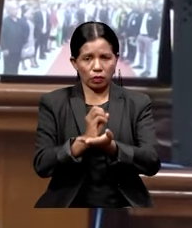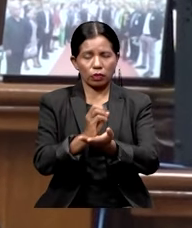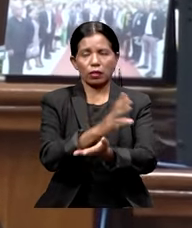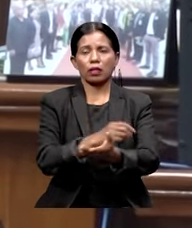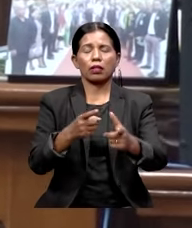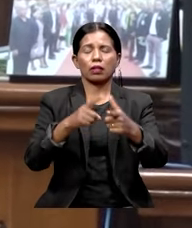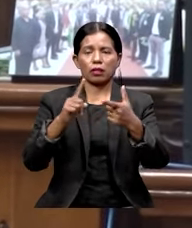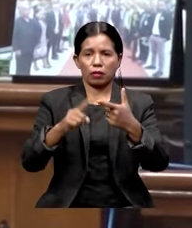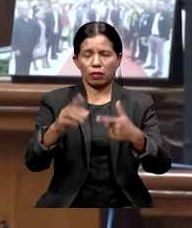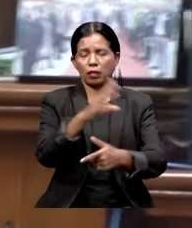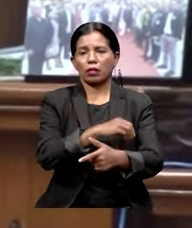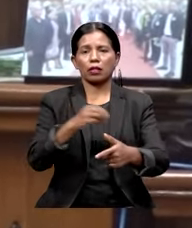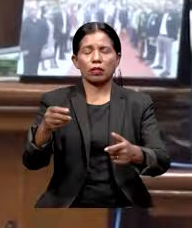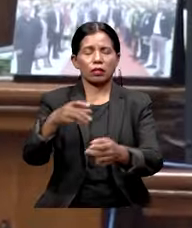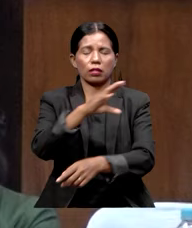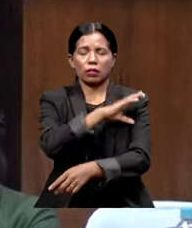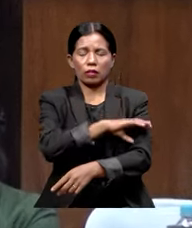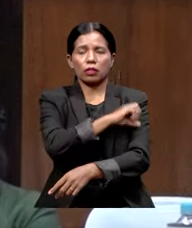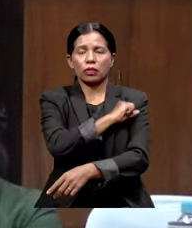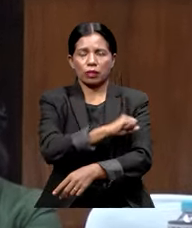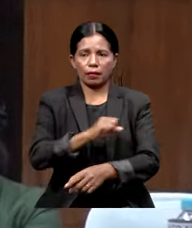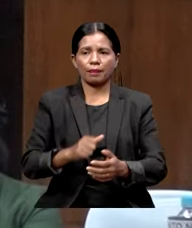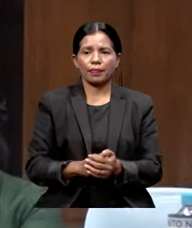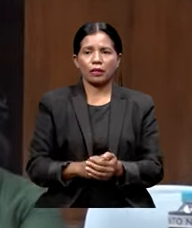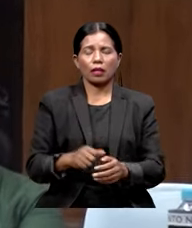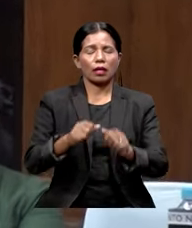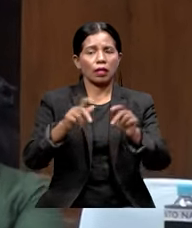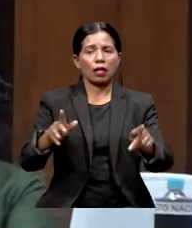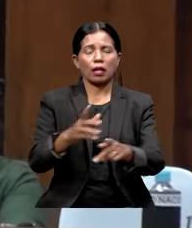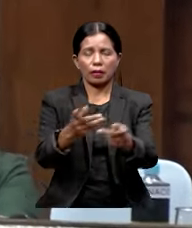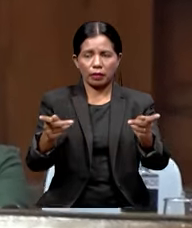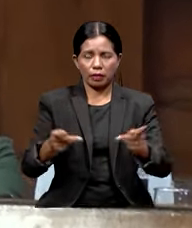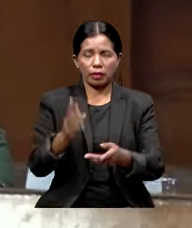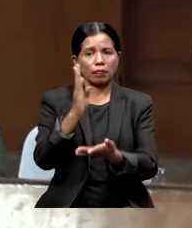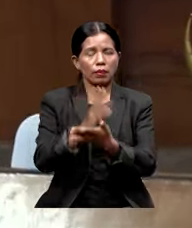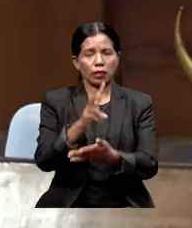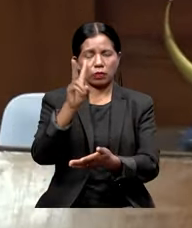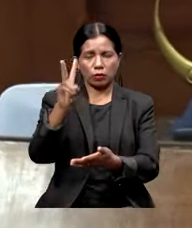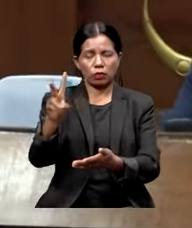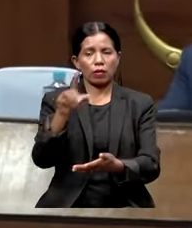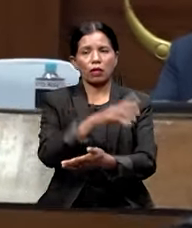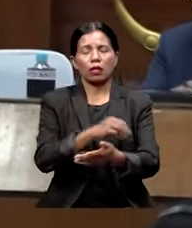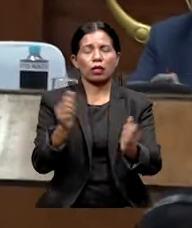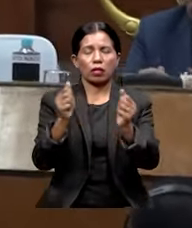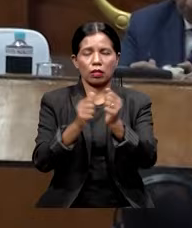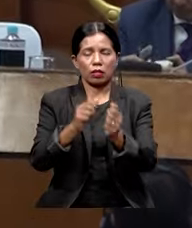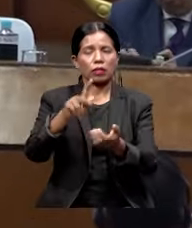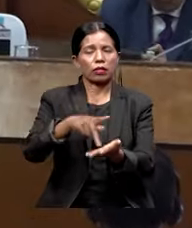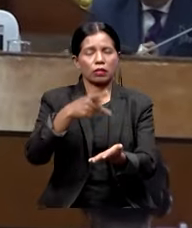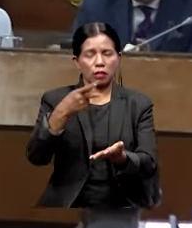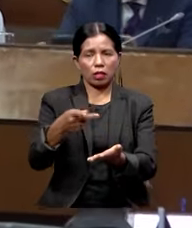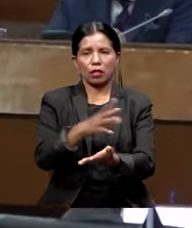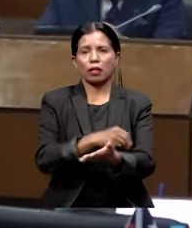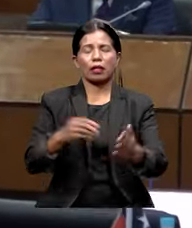o Icusiambeno, no segurança social. Despesa da administração central bilhão rua Resin, ou categoria salário no